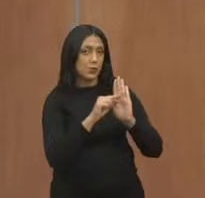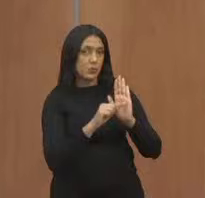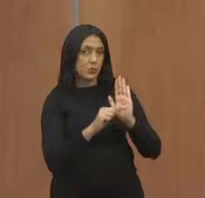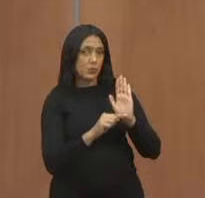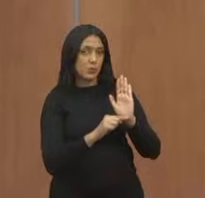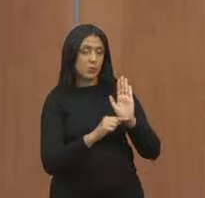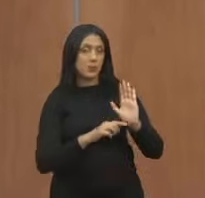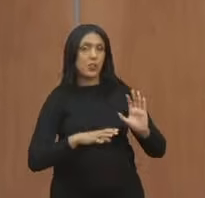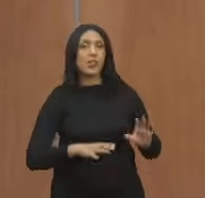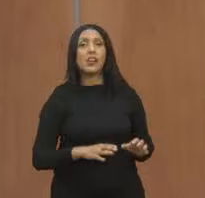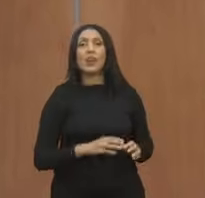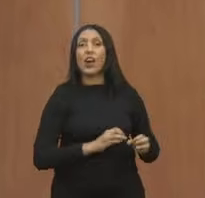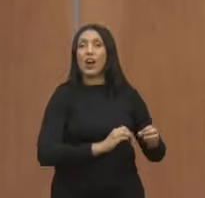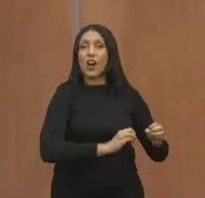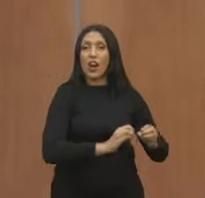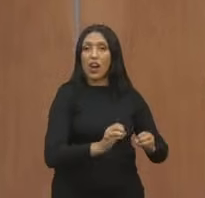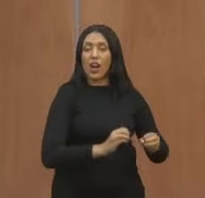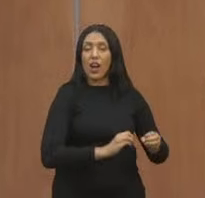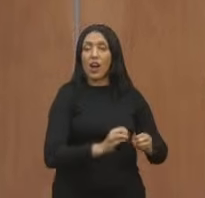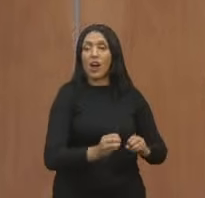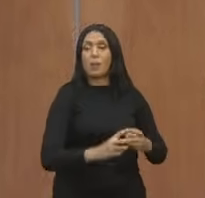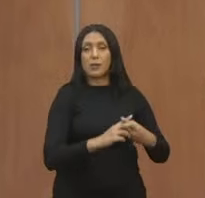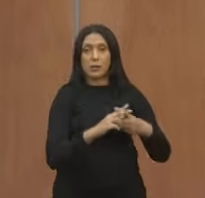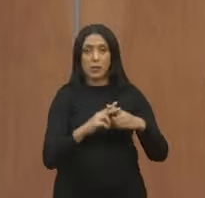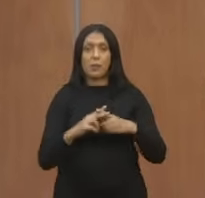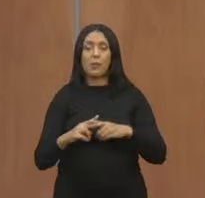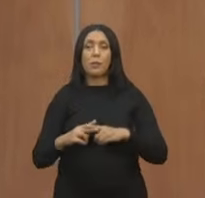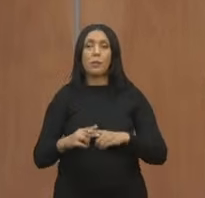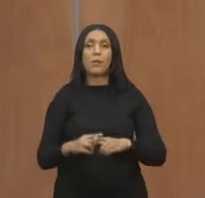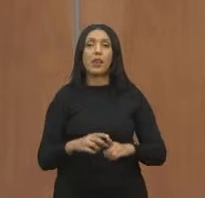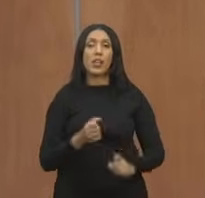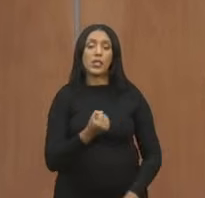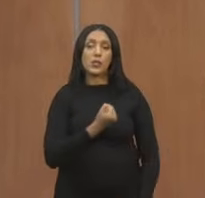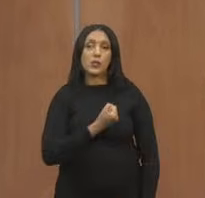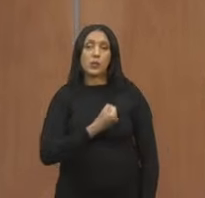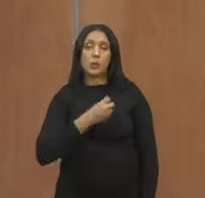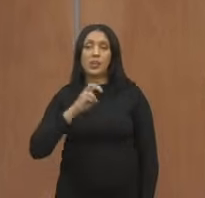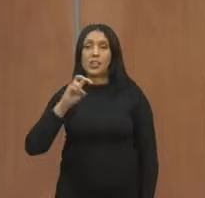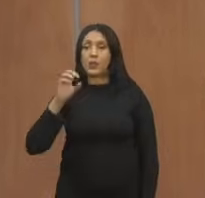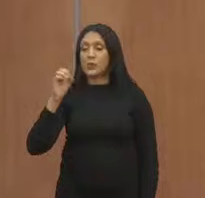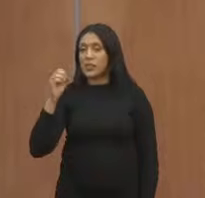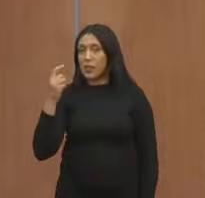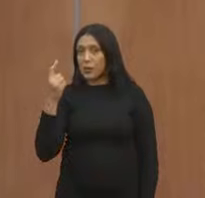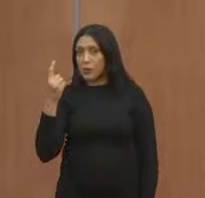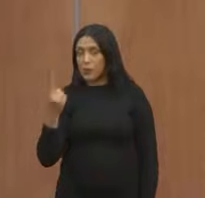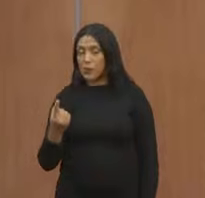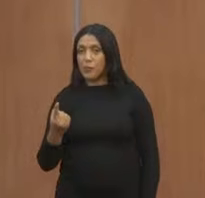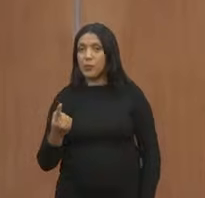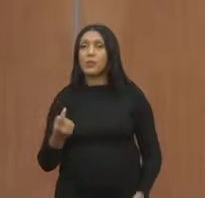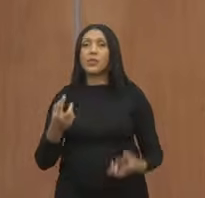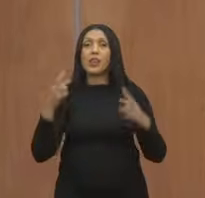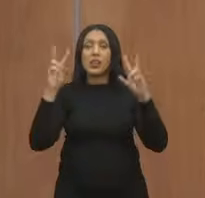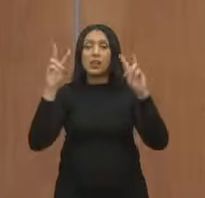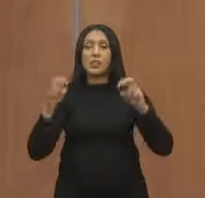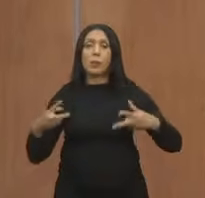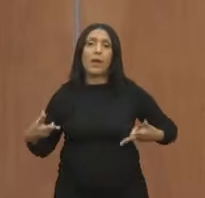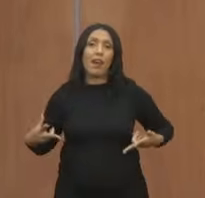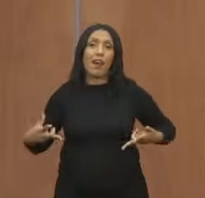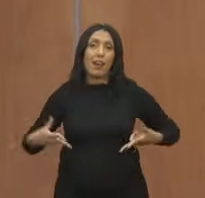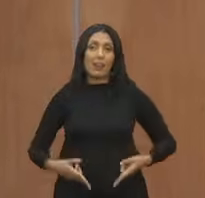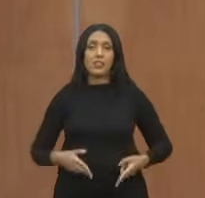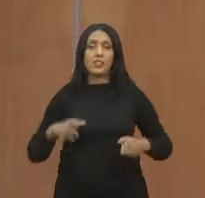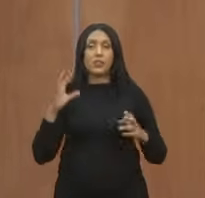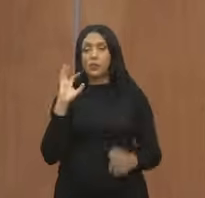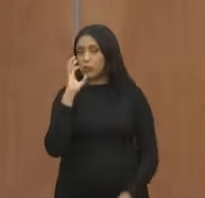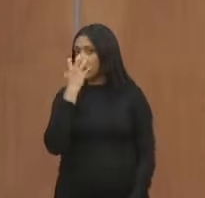ação 2501, que trata da castração de cães e gatos. E a emenda